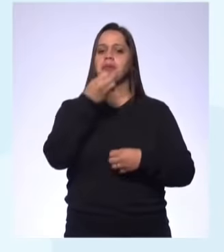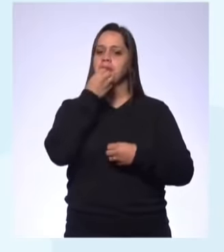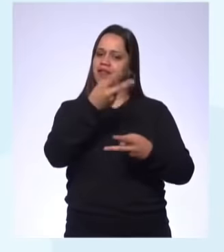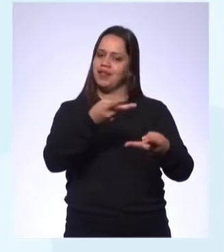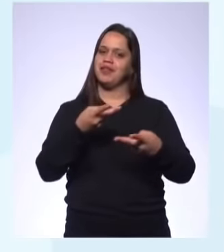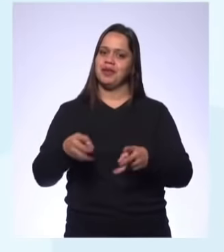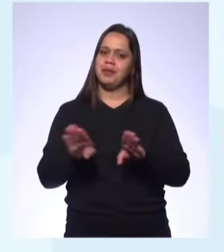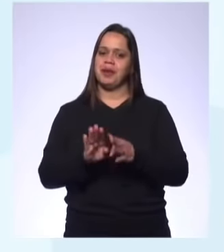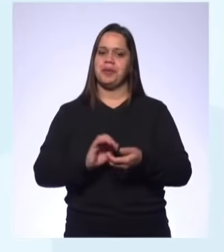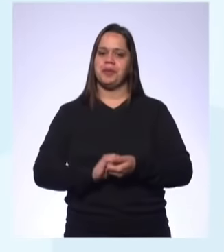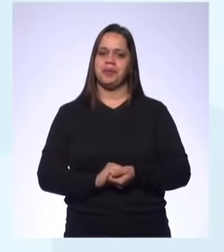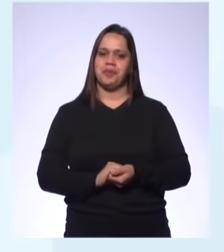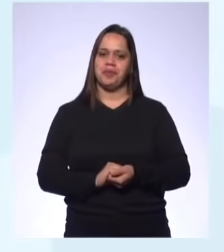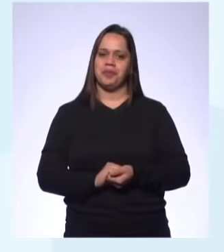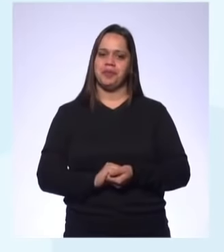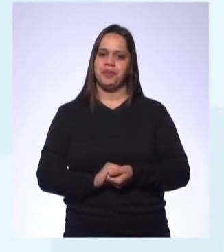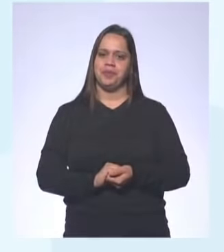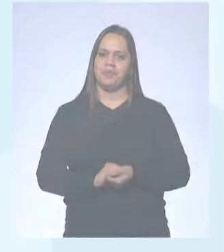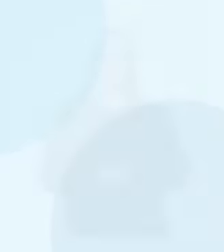também.